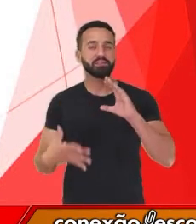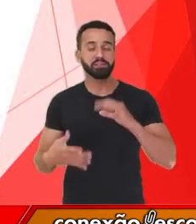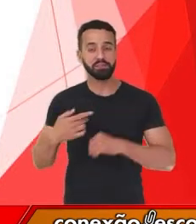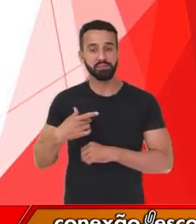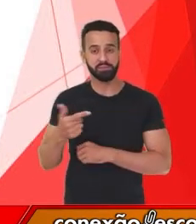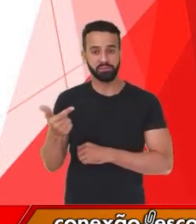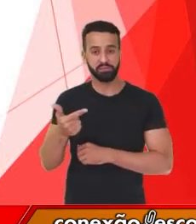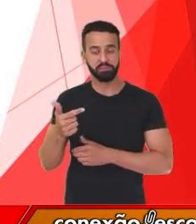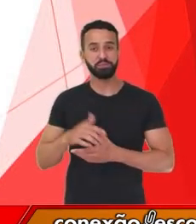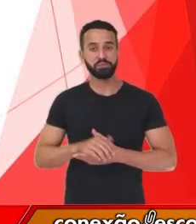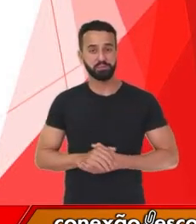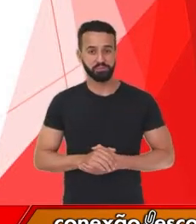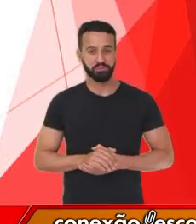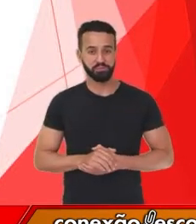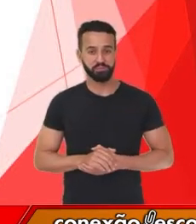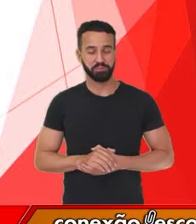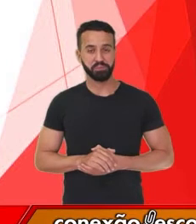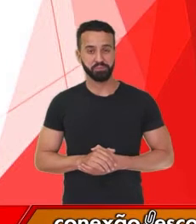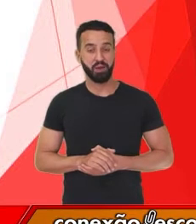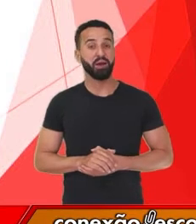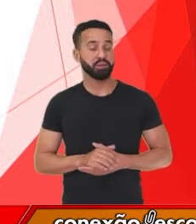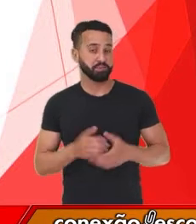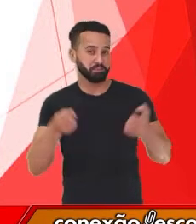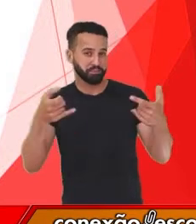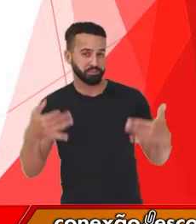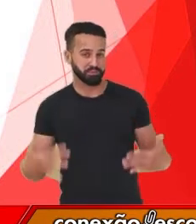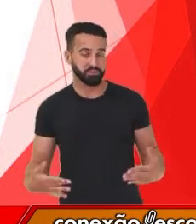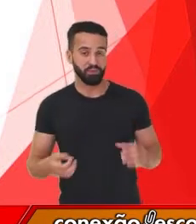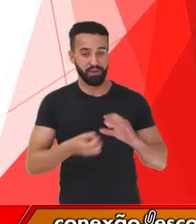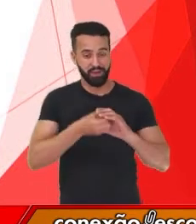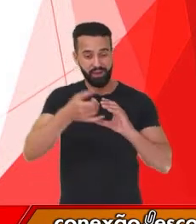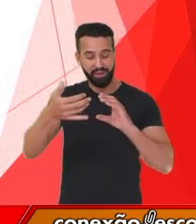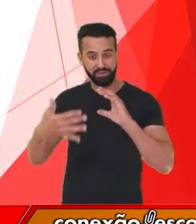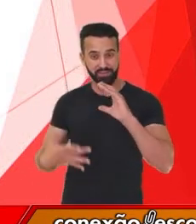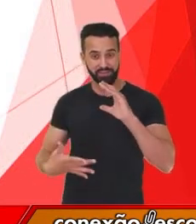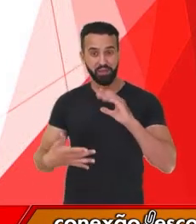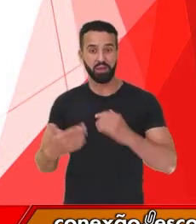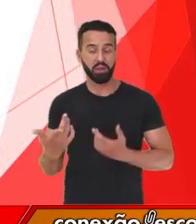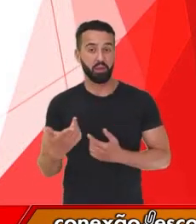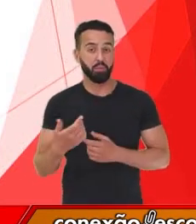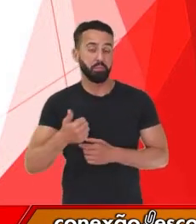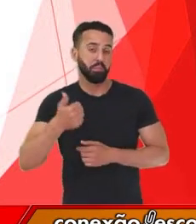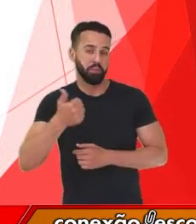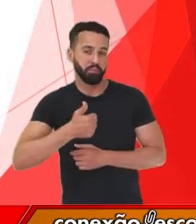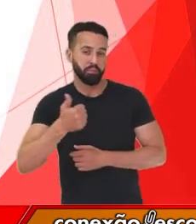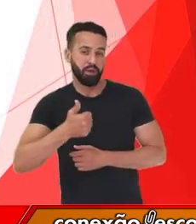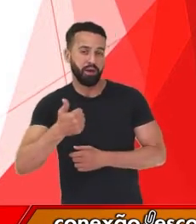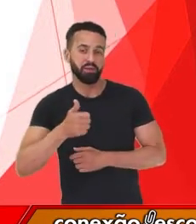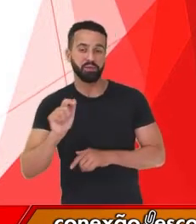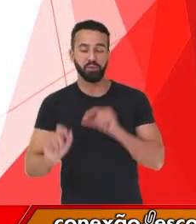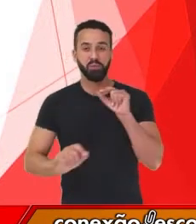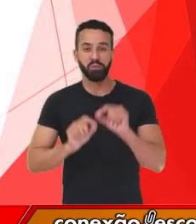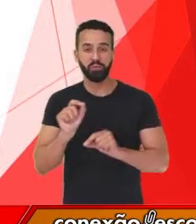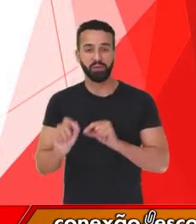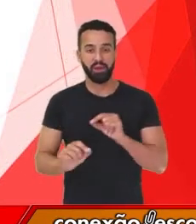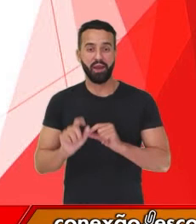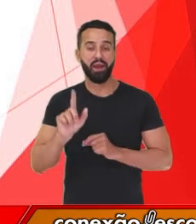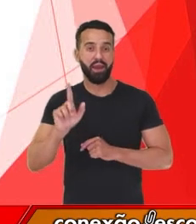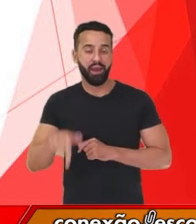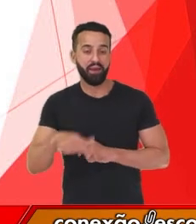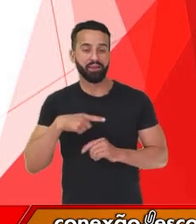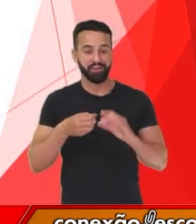secundárias, Quando estamos falando sobre as características sexuais primárias, estamos falando sobre